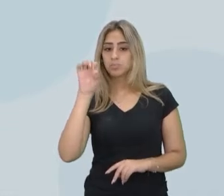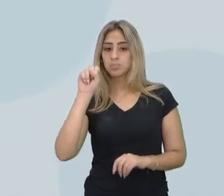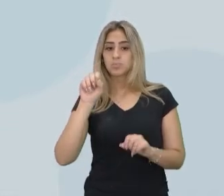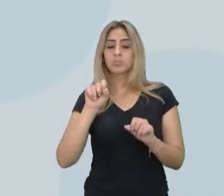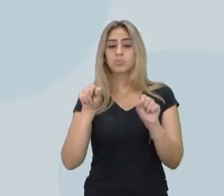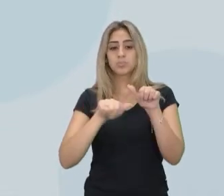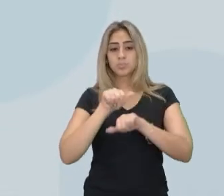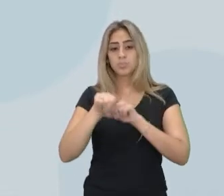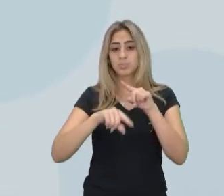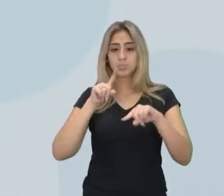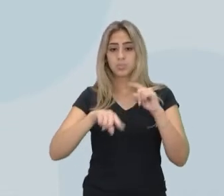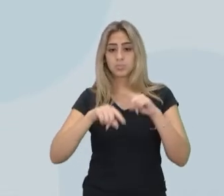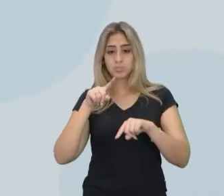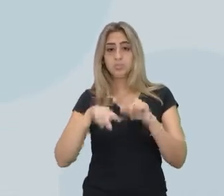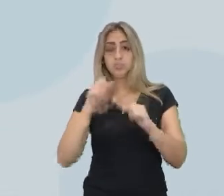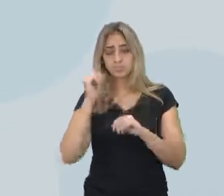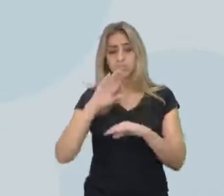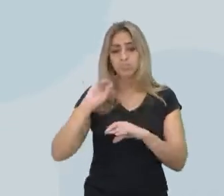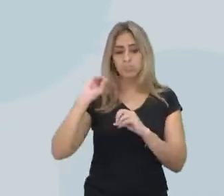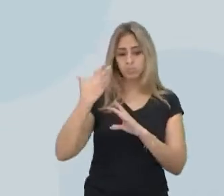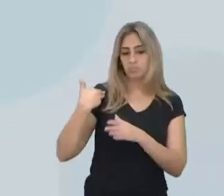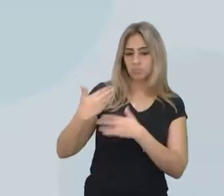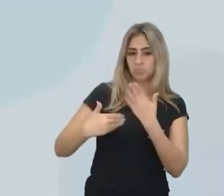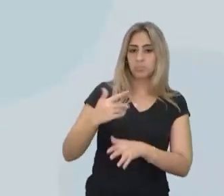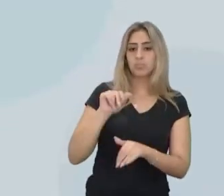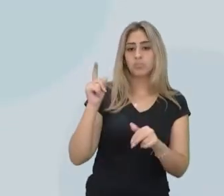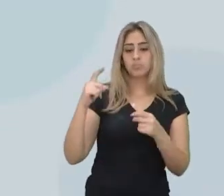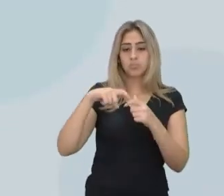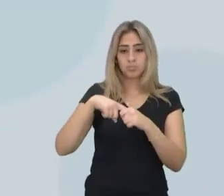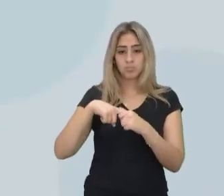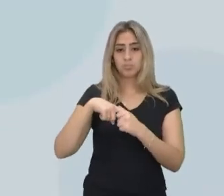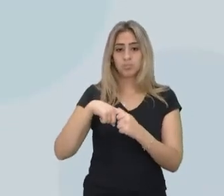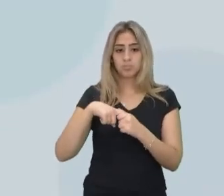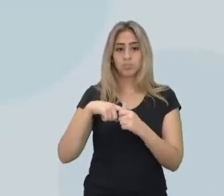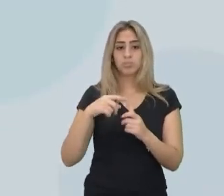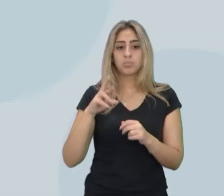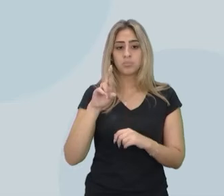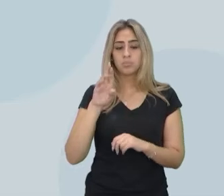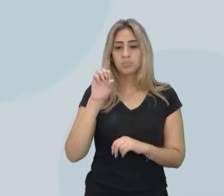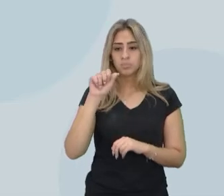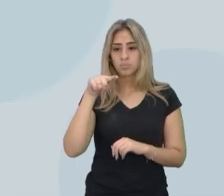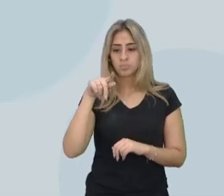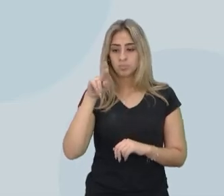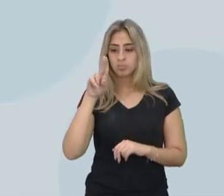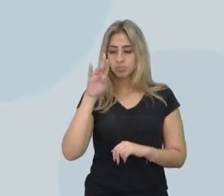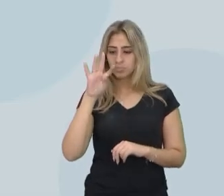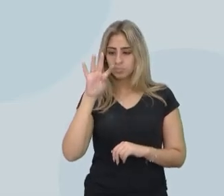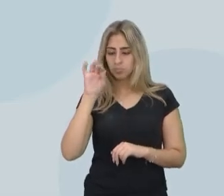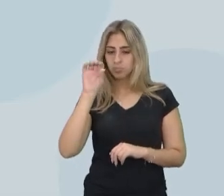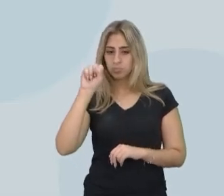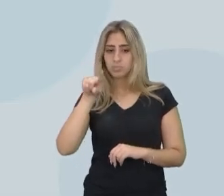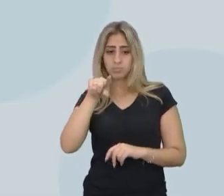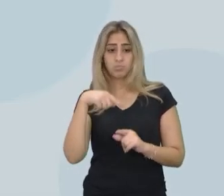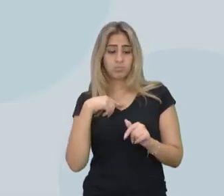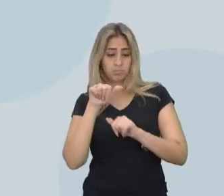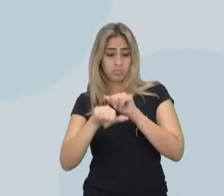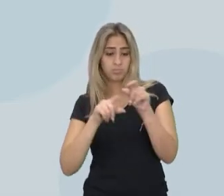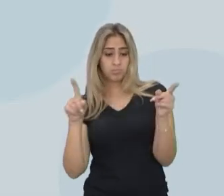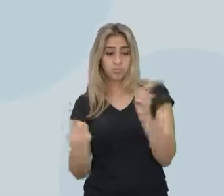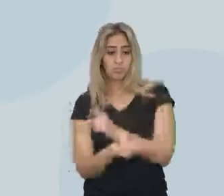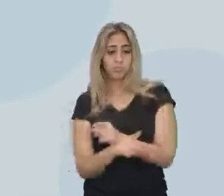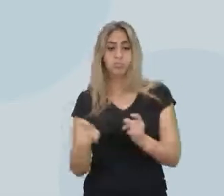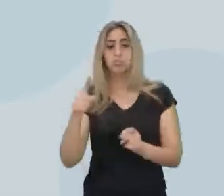nosso produto pode se decompor e voltar a ser reagente. Essas reações